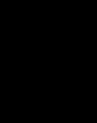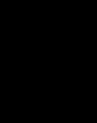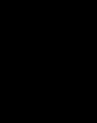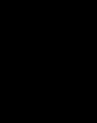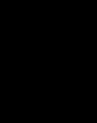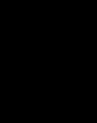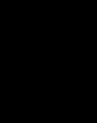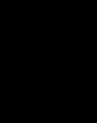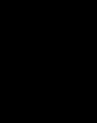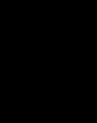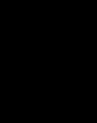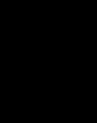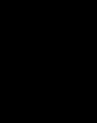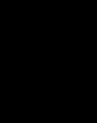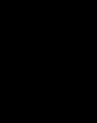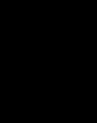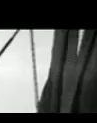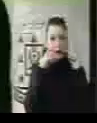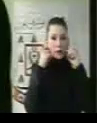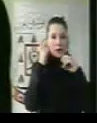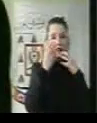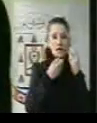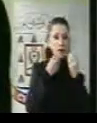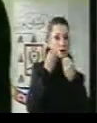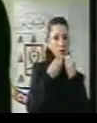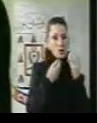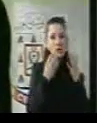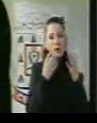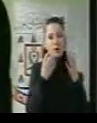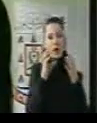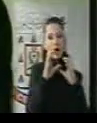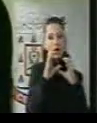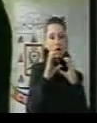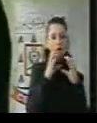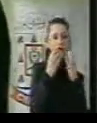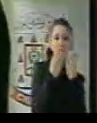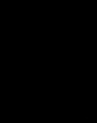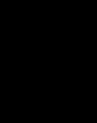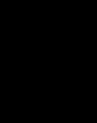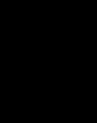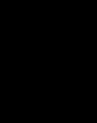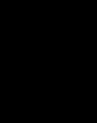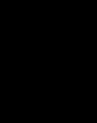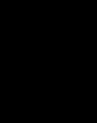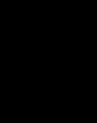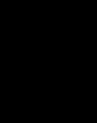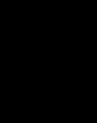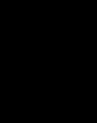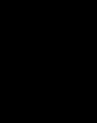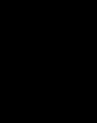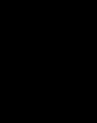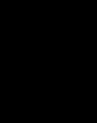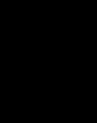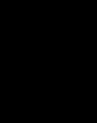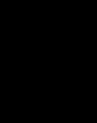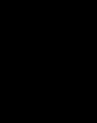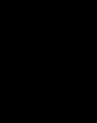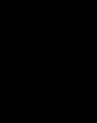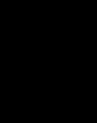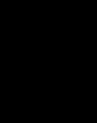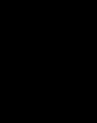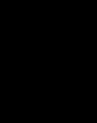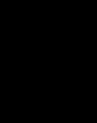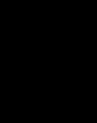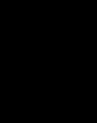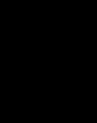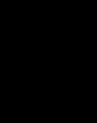levantou essa preocupação da Colmeia Industrial, mas é uma preocupação que eu levanto aos senhores, dos